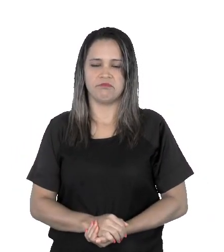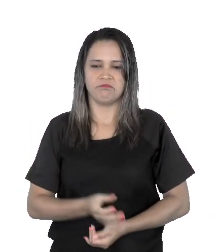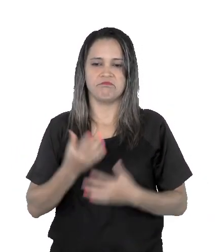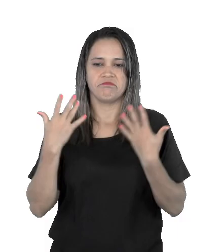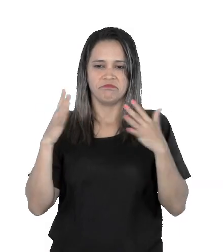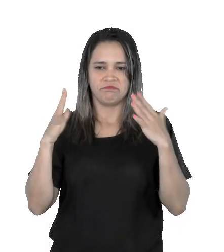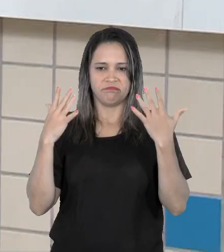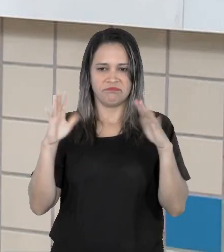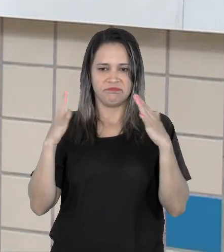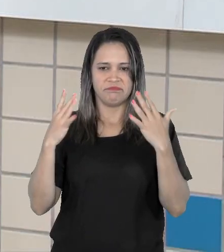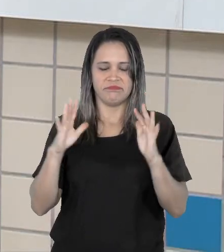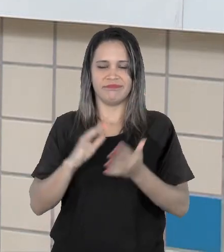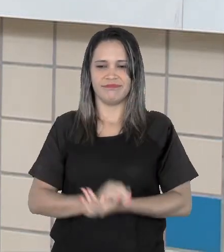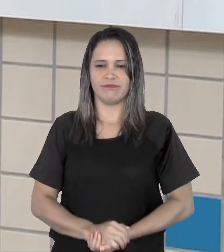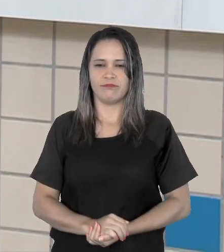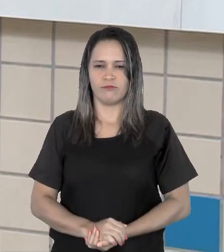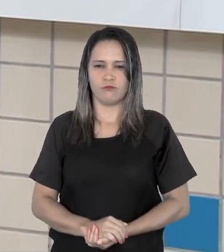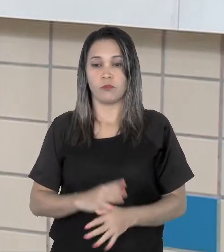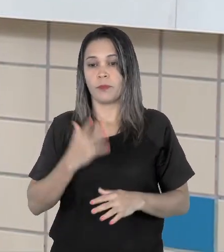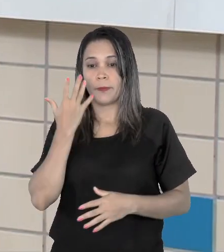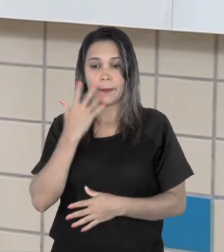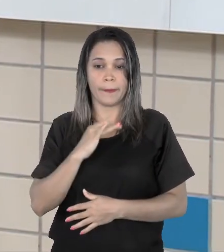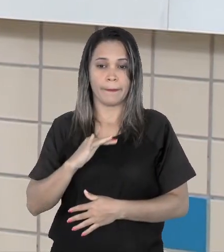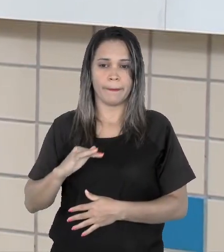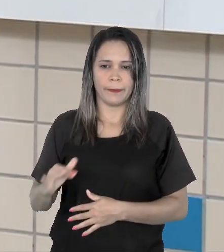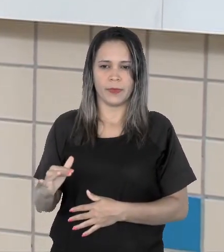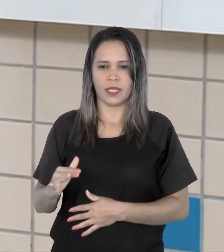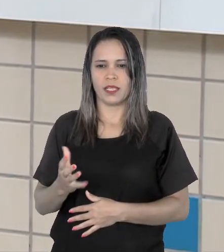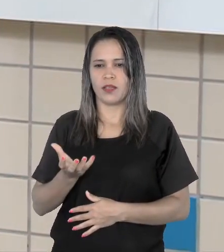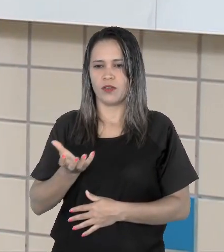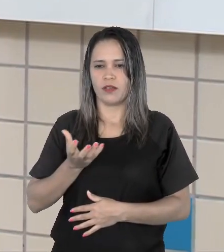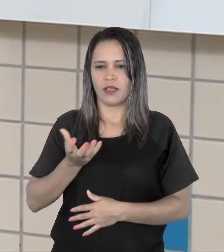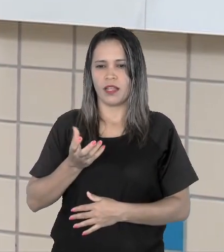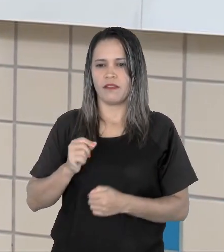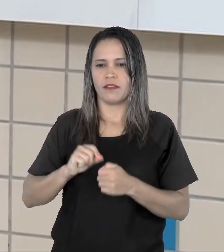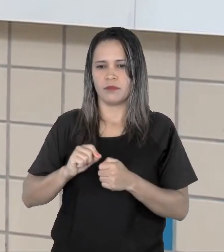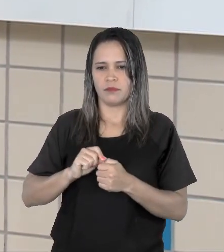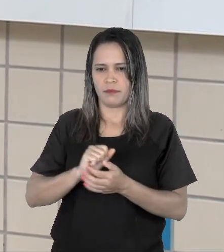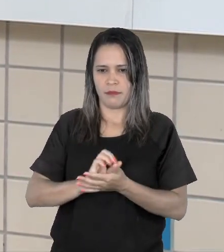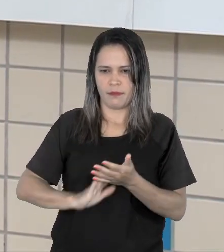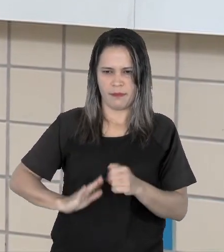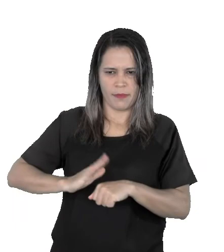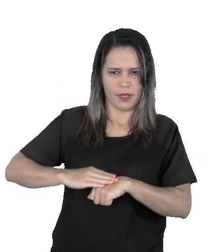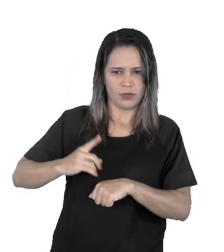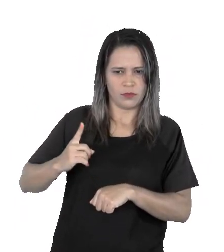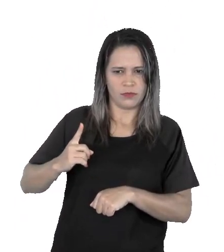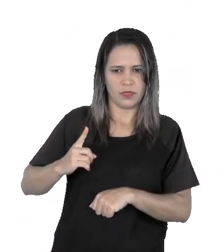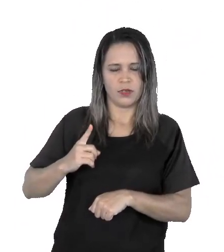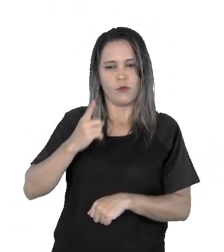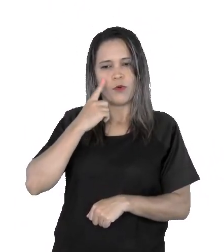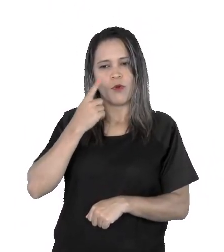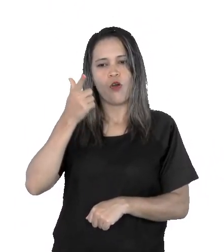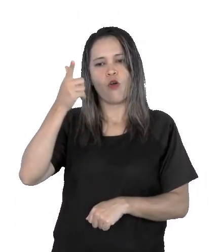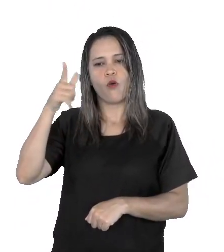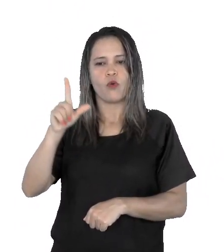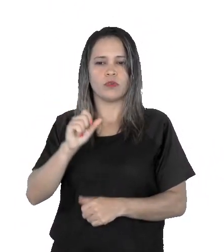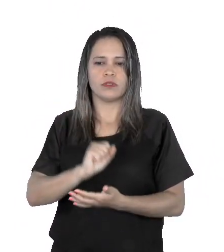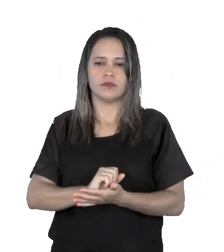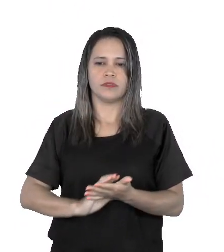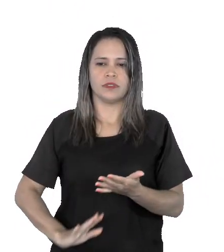bem, parabéns. Crianças, querem fazer mais uma atividade? Então, vamos para outra